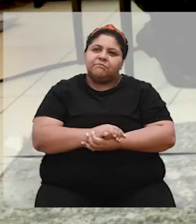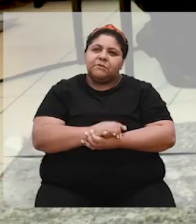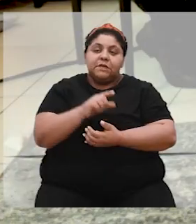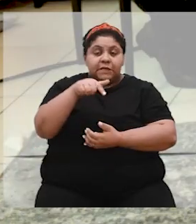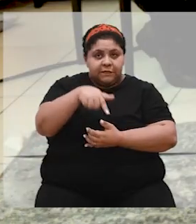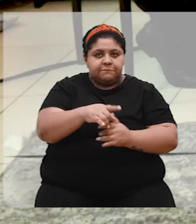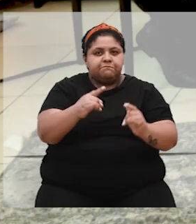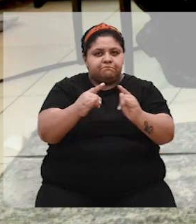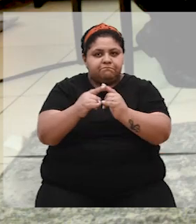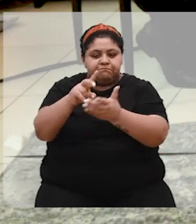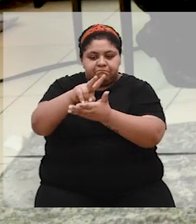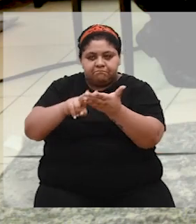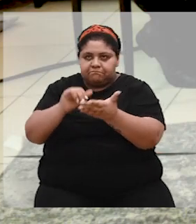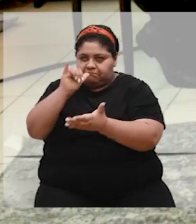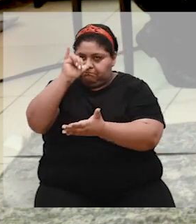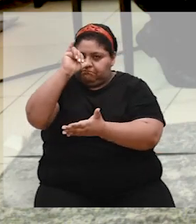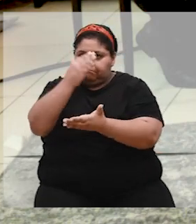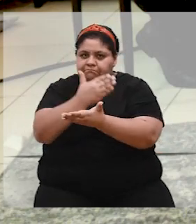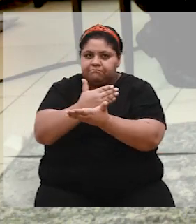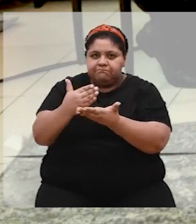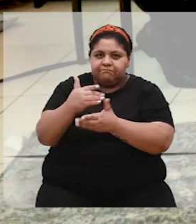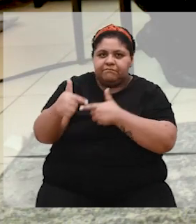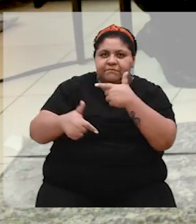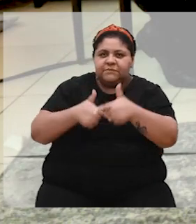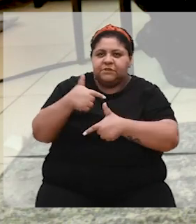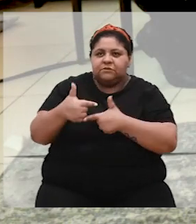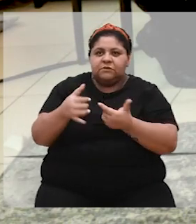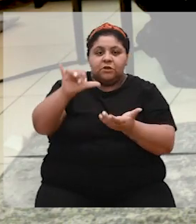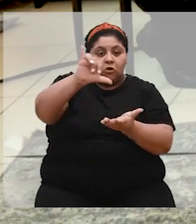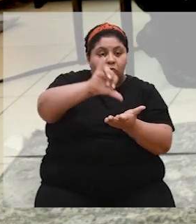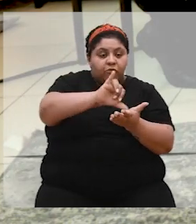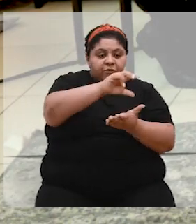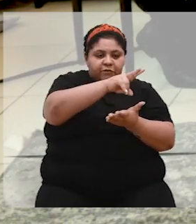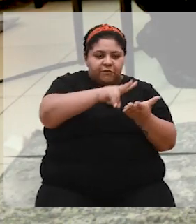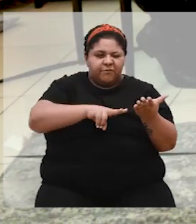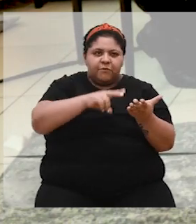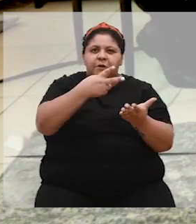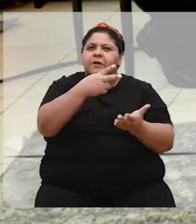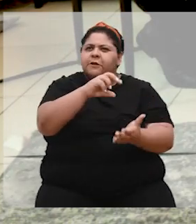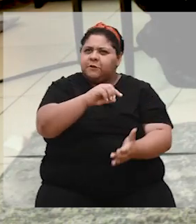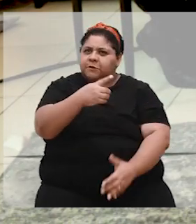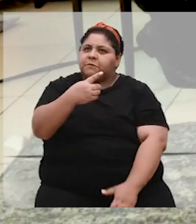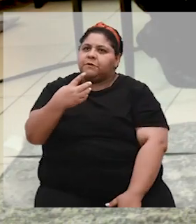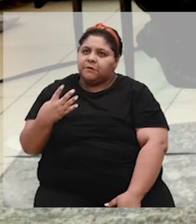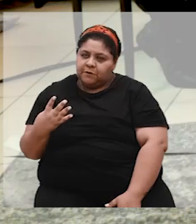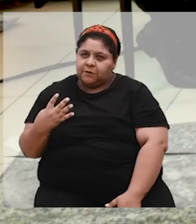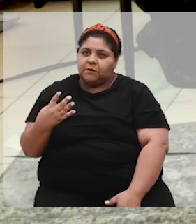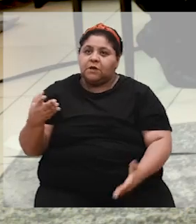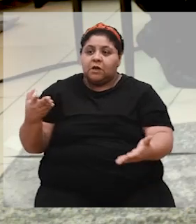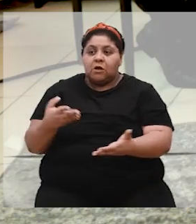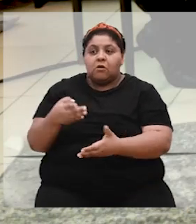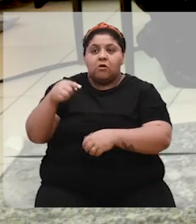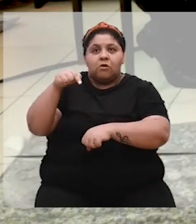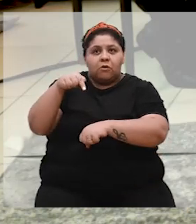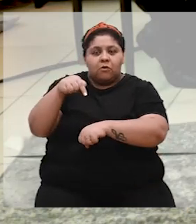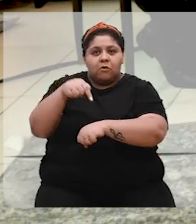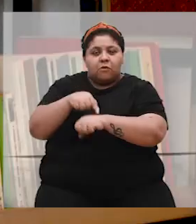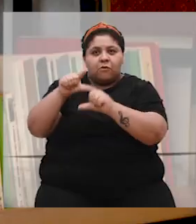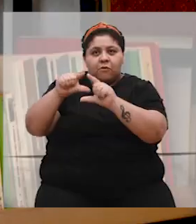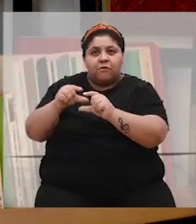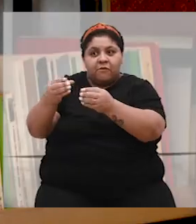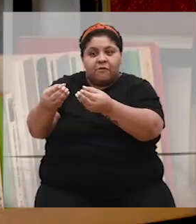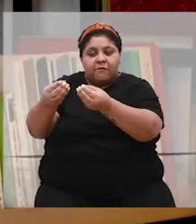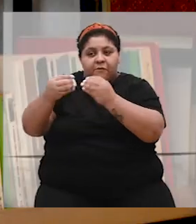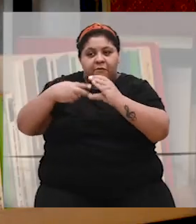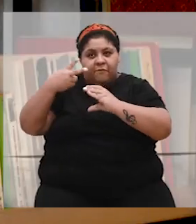O Instituto de Leitura Quindim, ele iniciou as atividades como um centro de leitura em 2014. Recentemente também